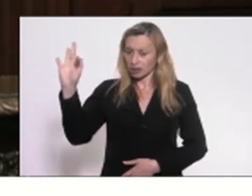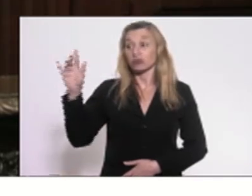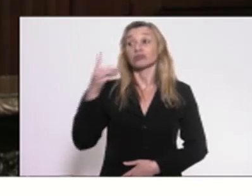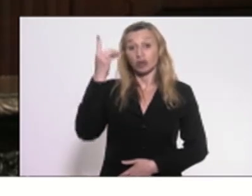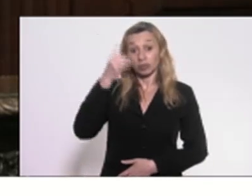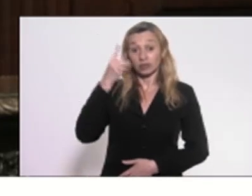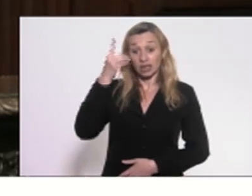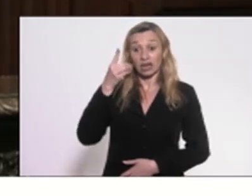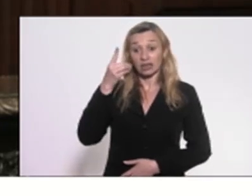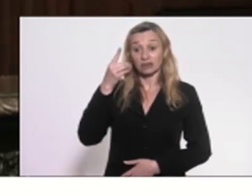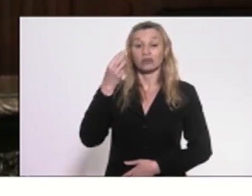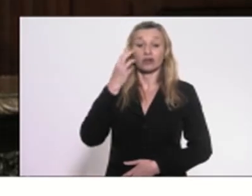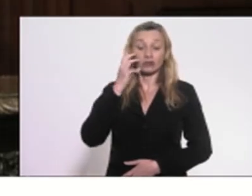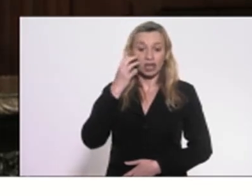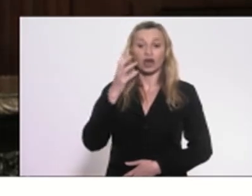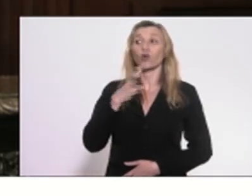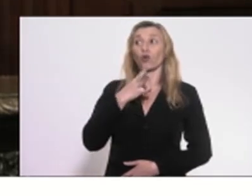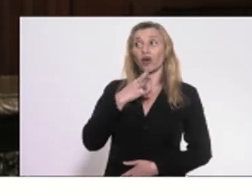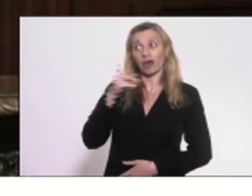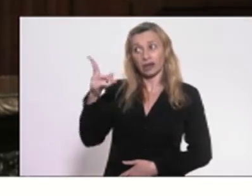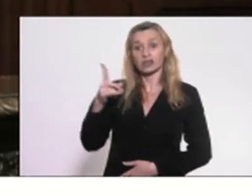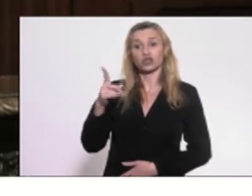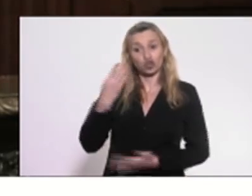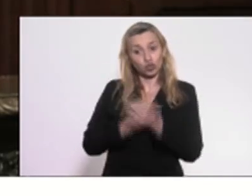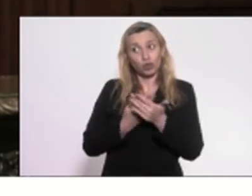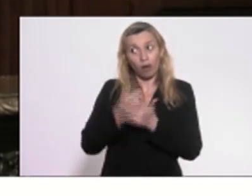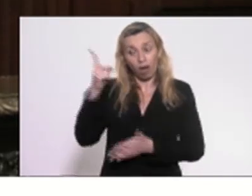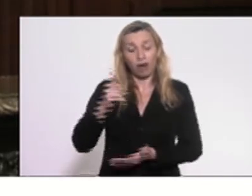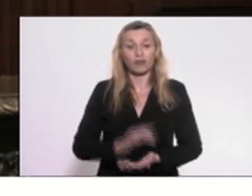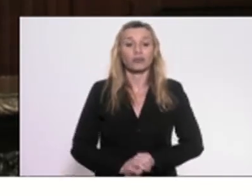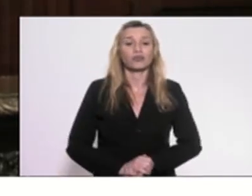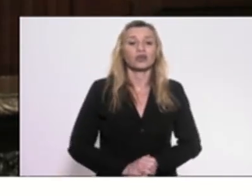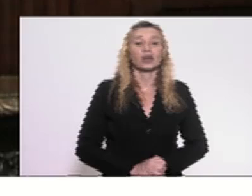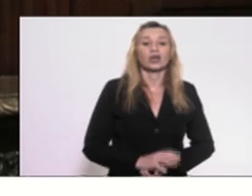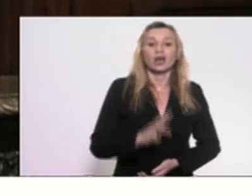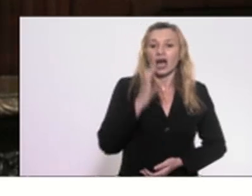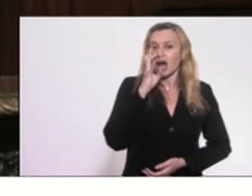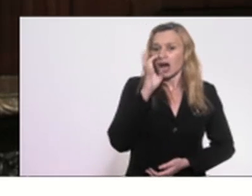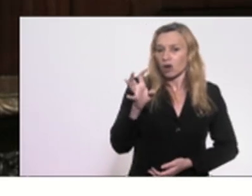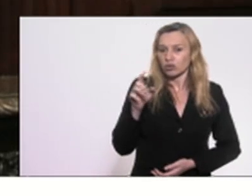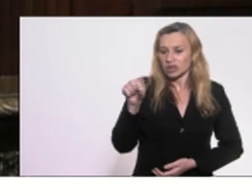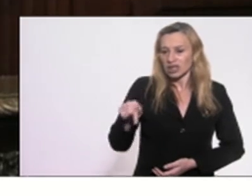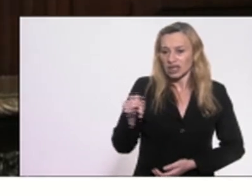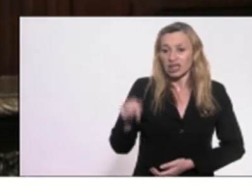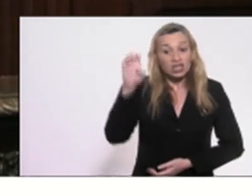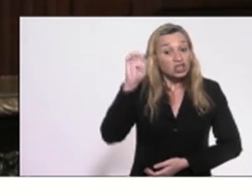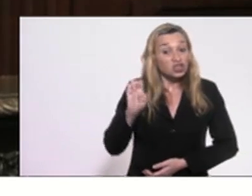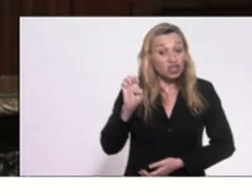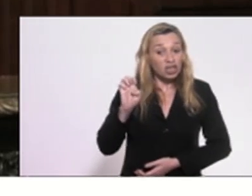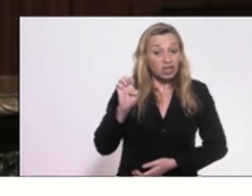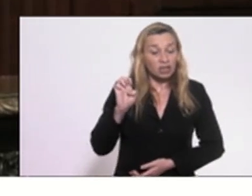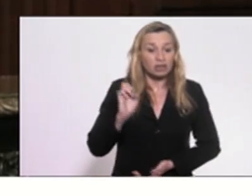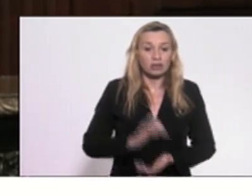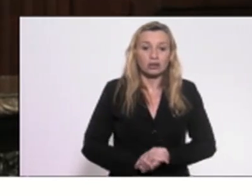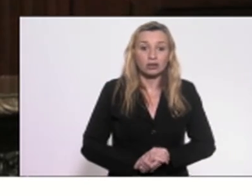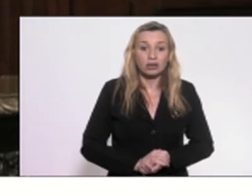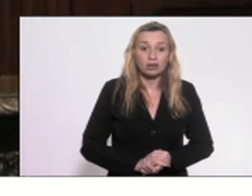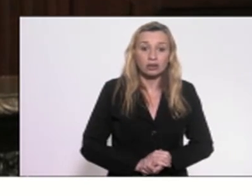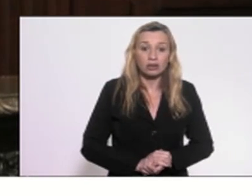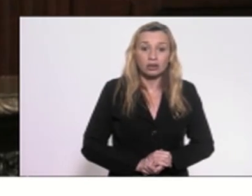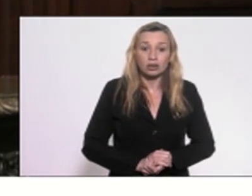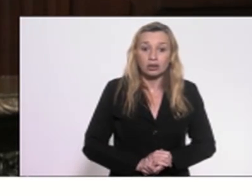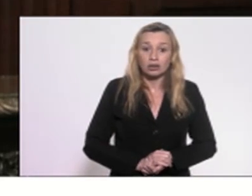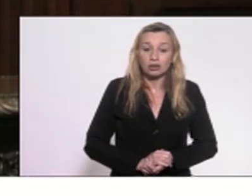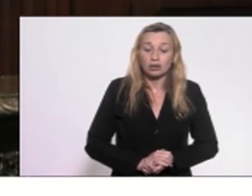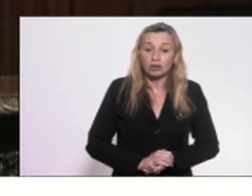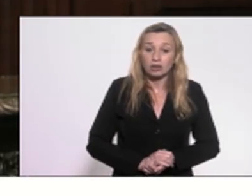política francesa, estudou lá, é acusado aqui de esquerdista. Está ofendendo